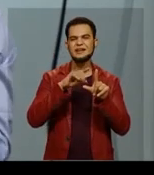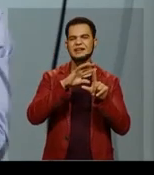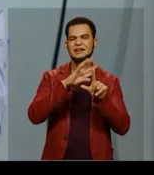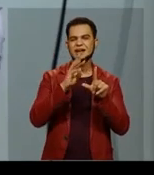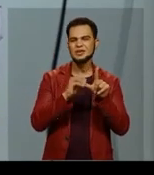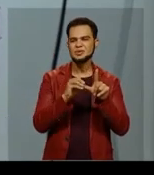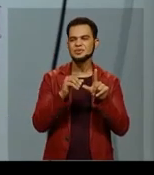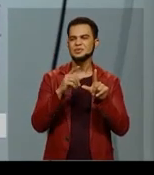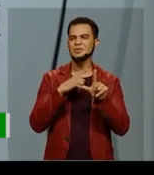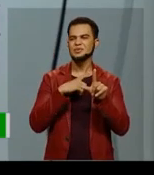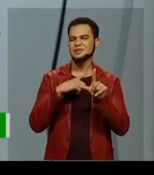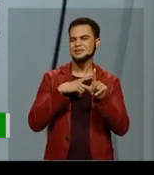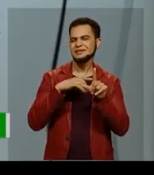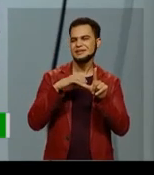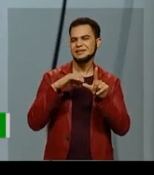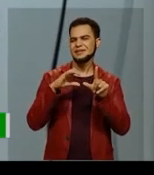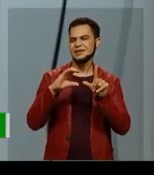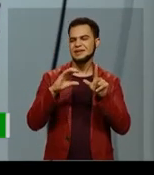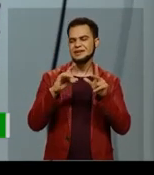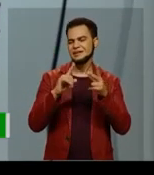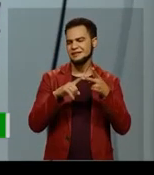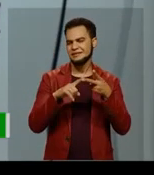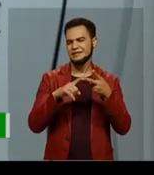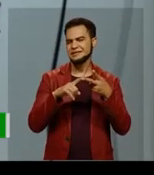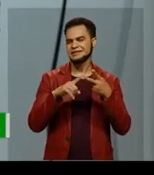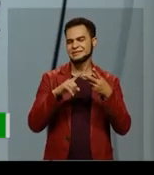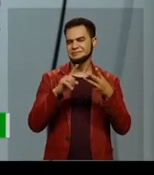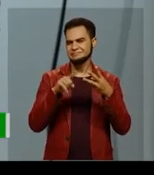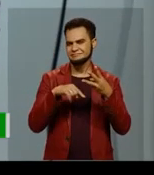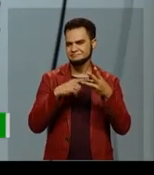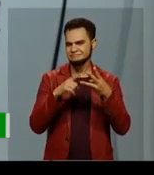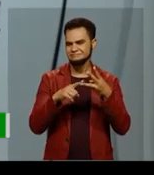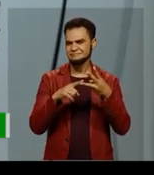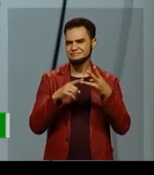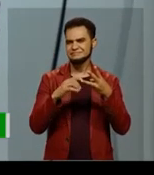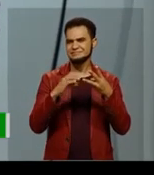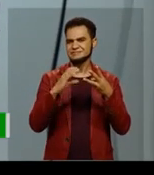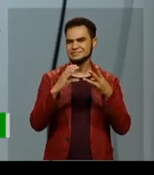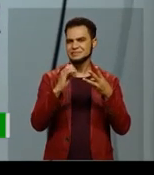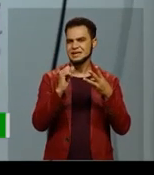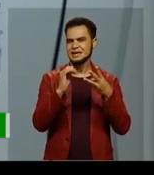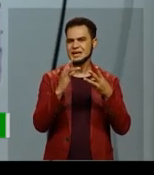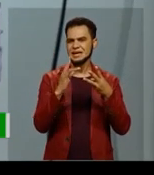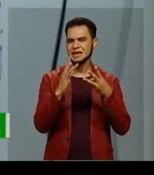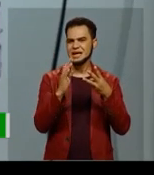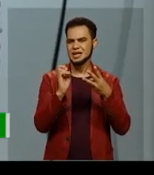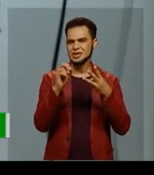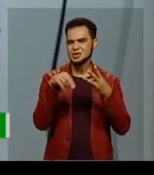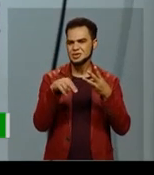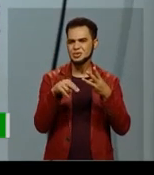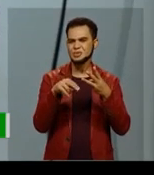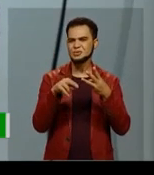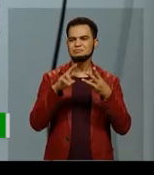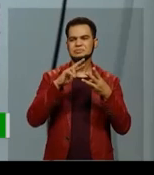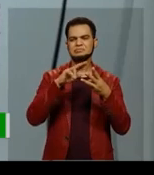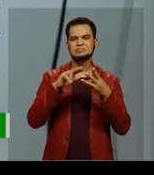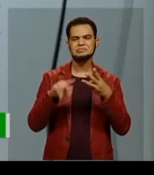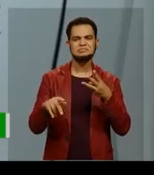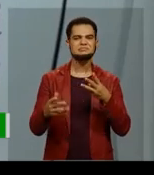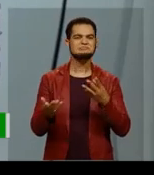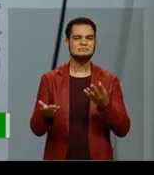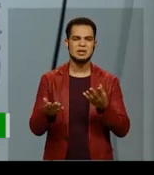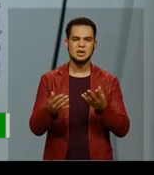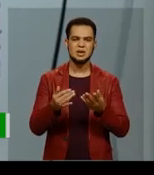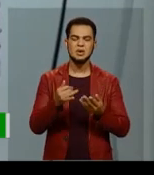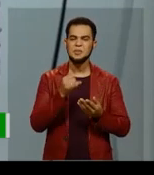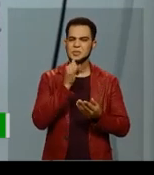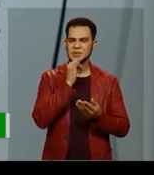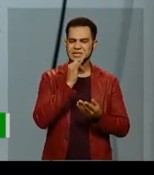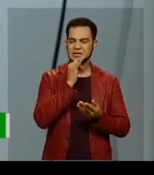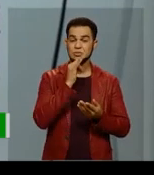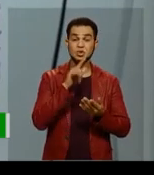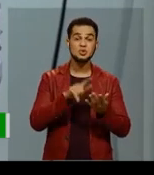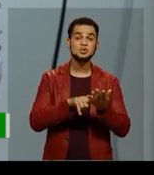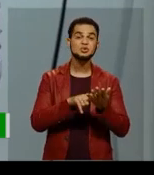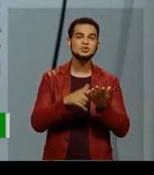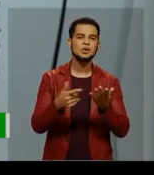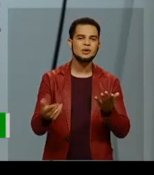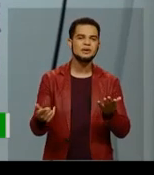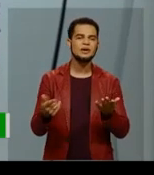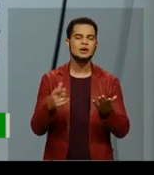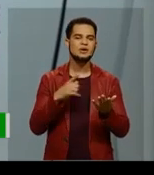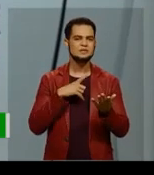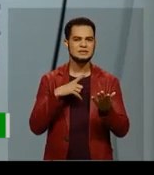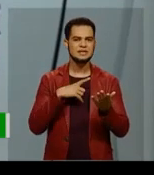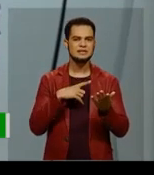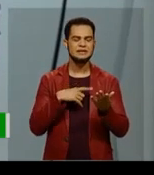milhões desse dicionário aqui, acredito que uns 20 deve ter no jornal, que você tem previsão de tempo,